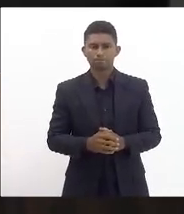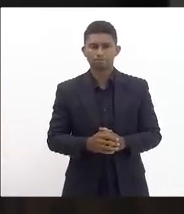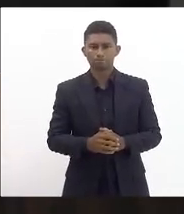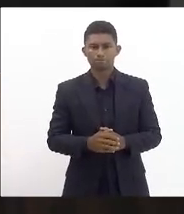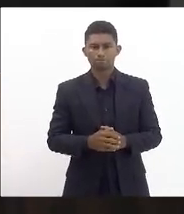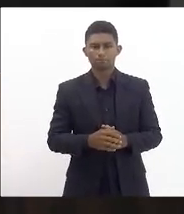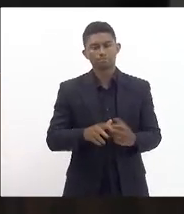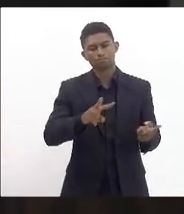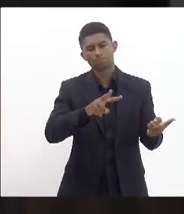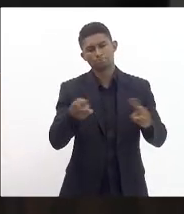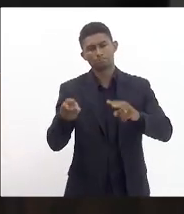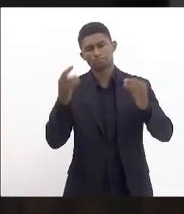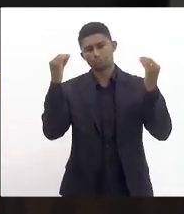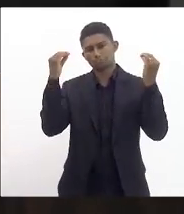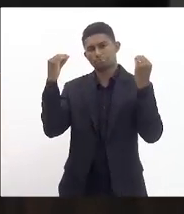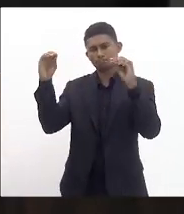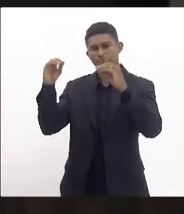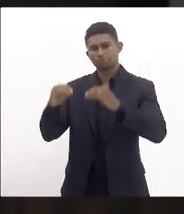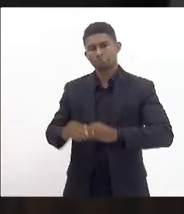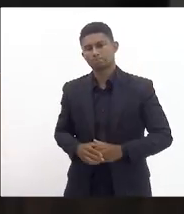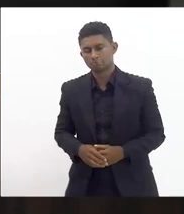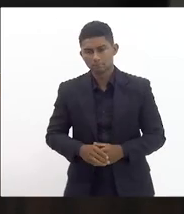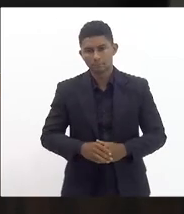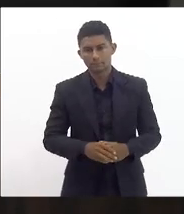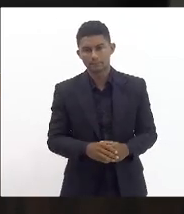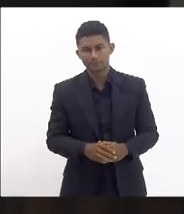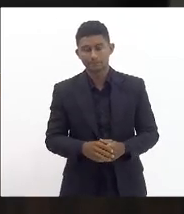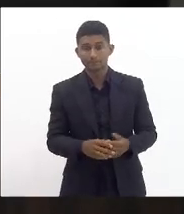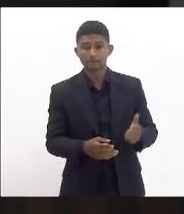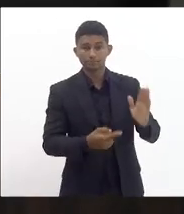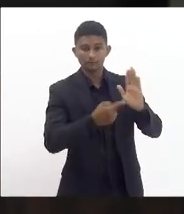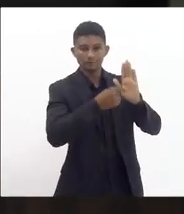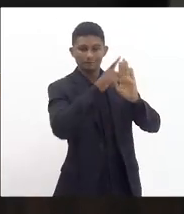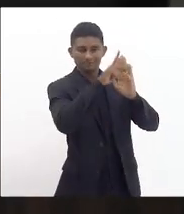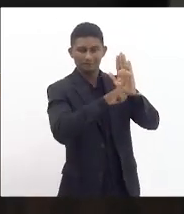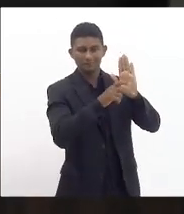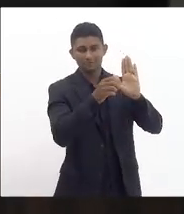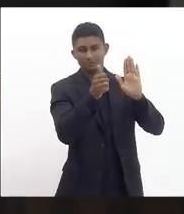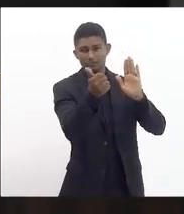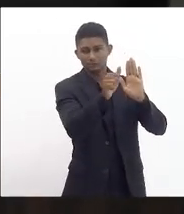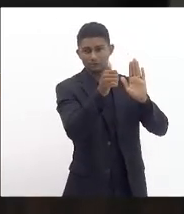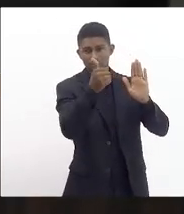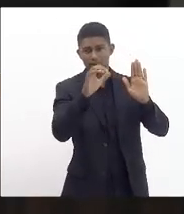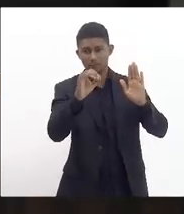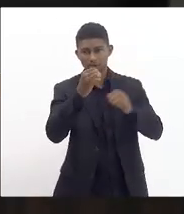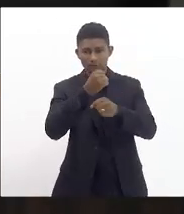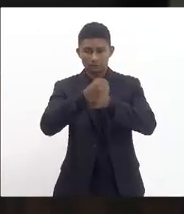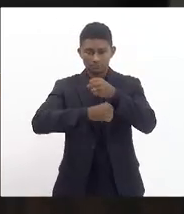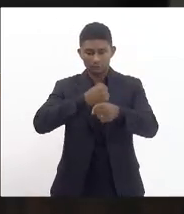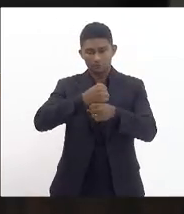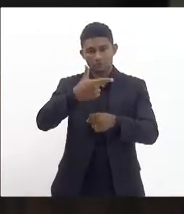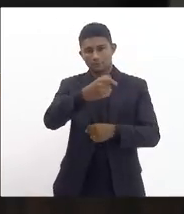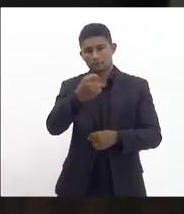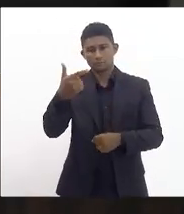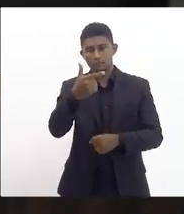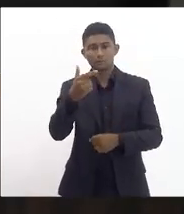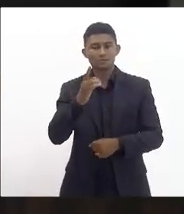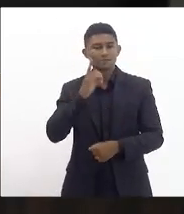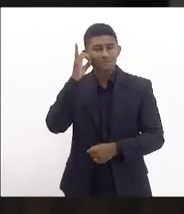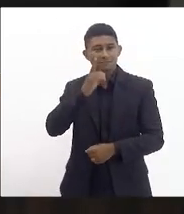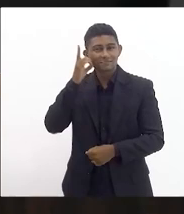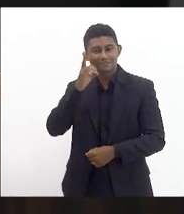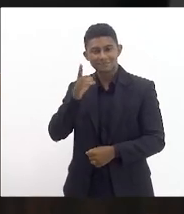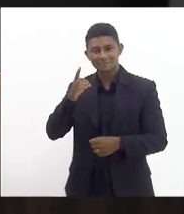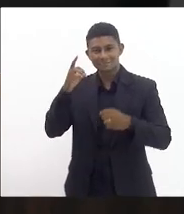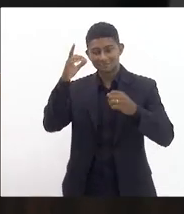Vai à promulgação. Projeto de resolução 1110/22, de autoria da deputada enfermeira Rejane,